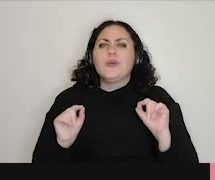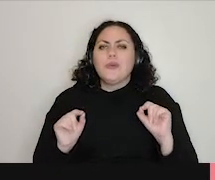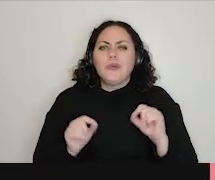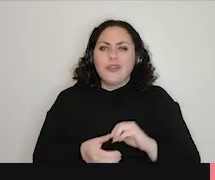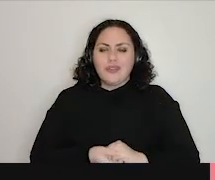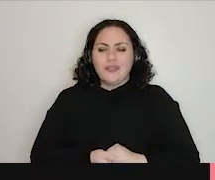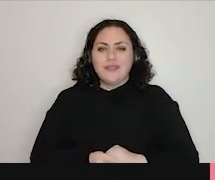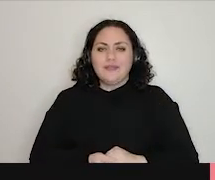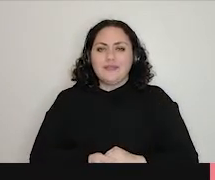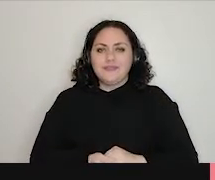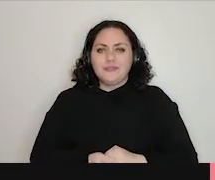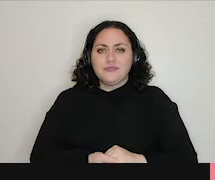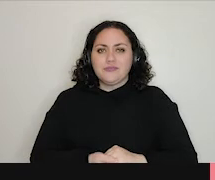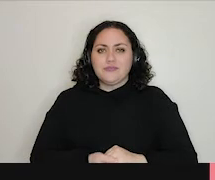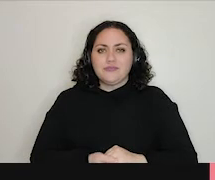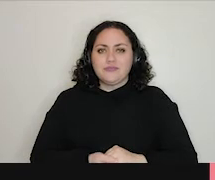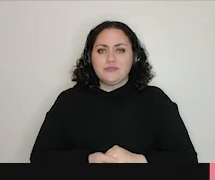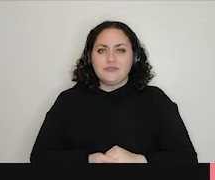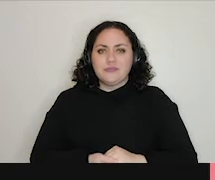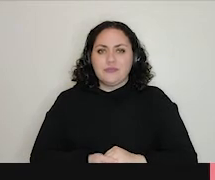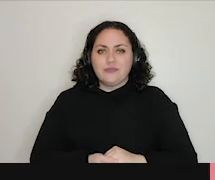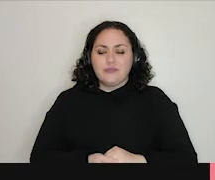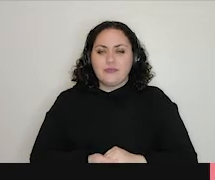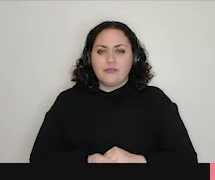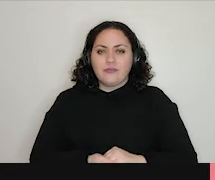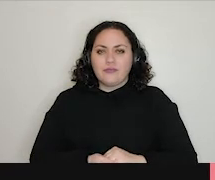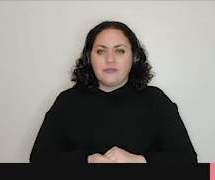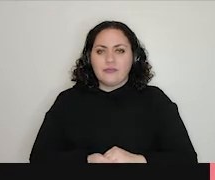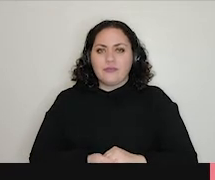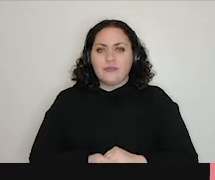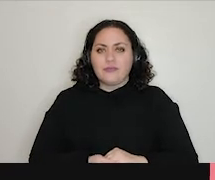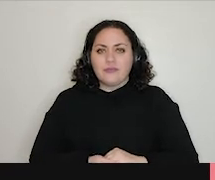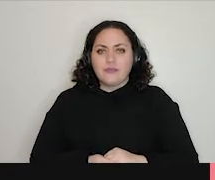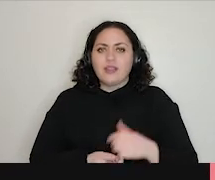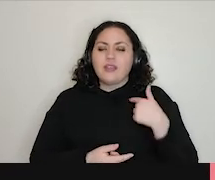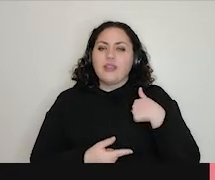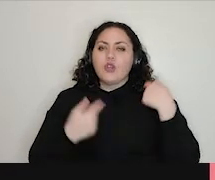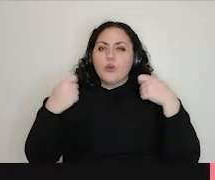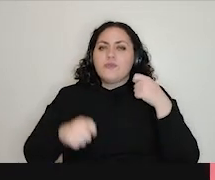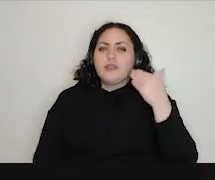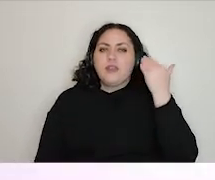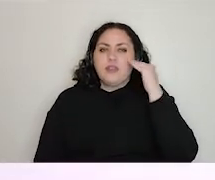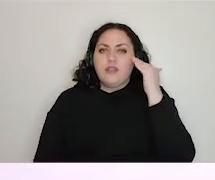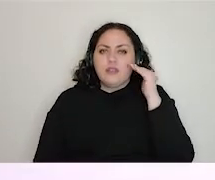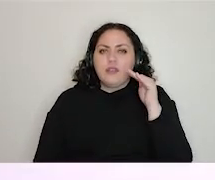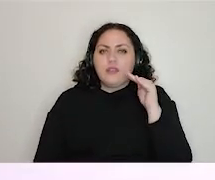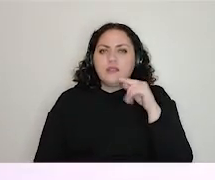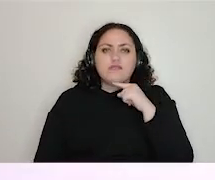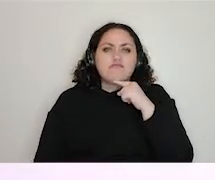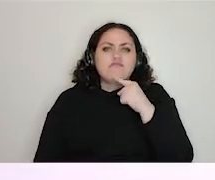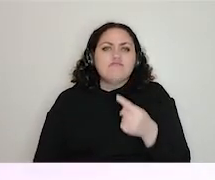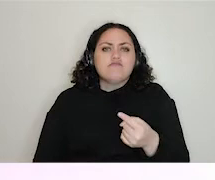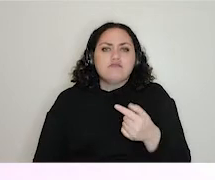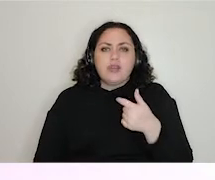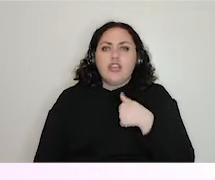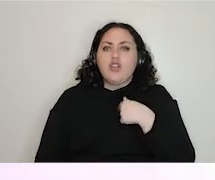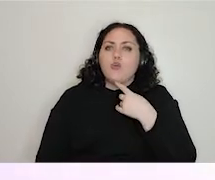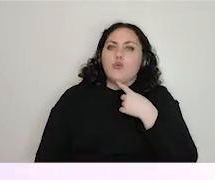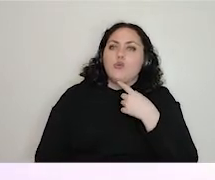entender que não faz sentido a gente não ser apenas